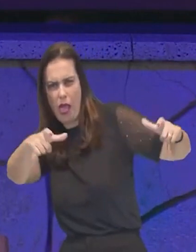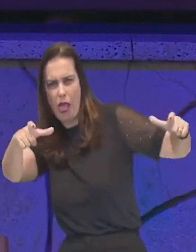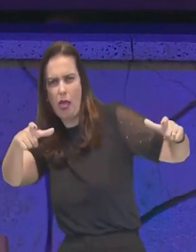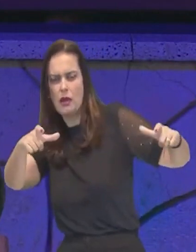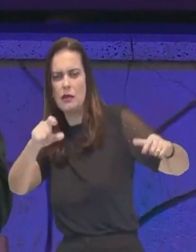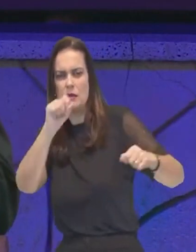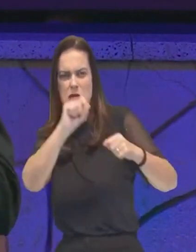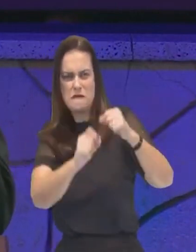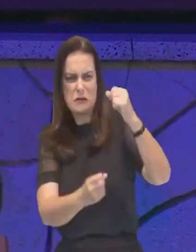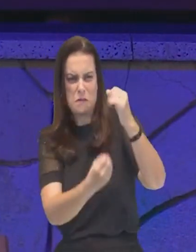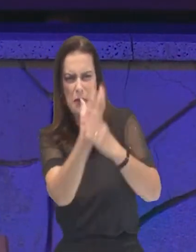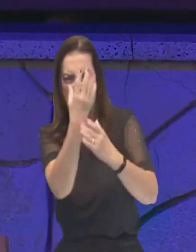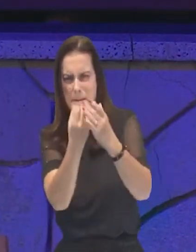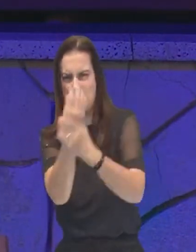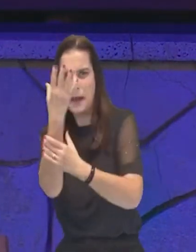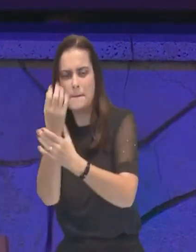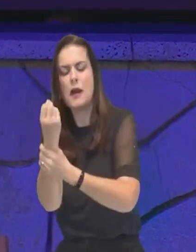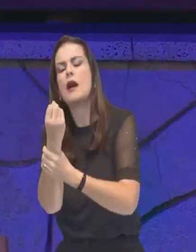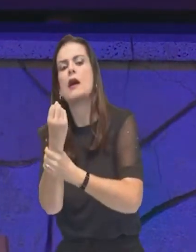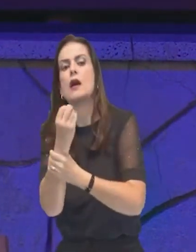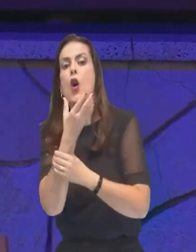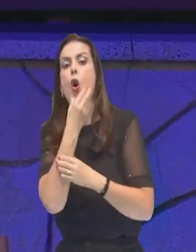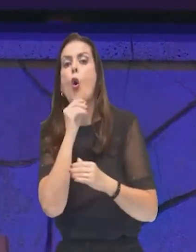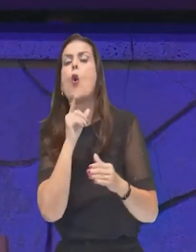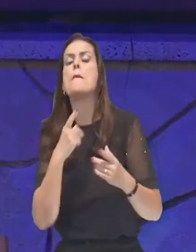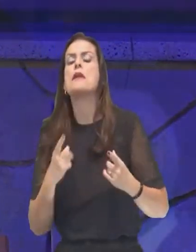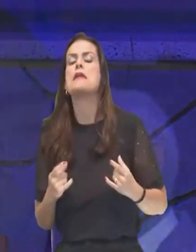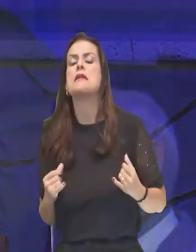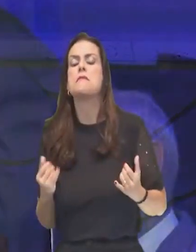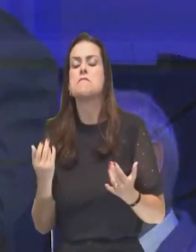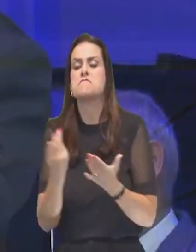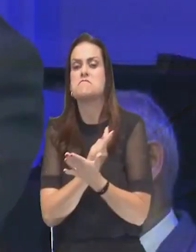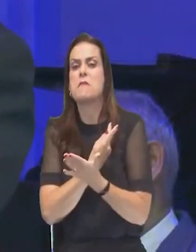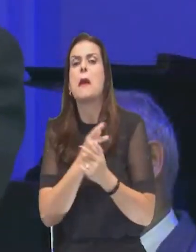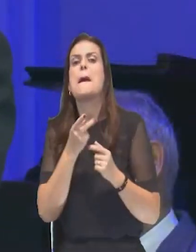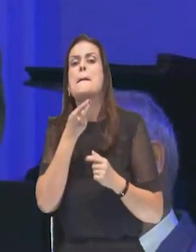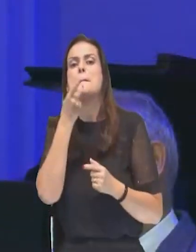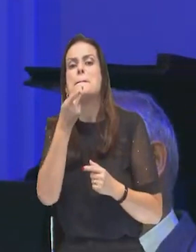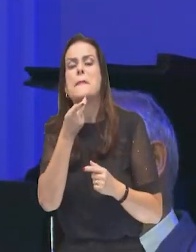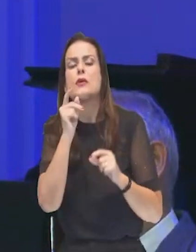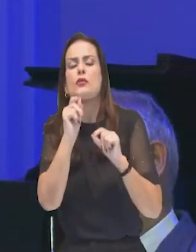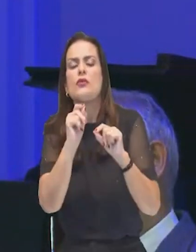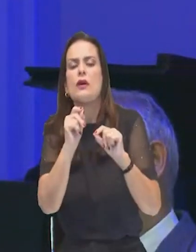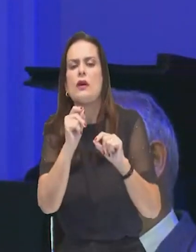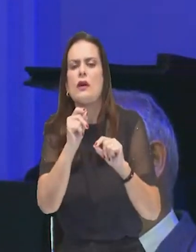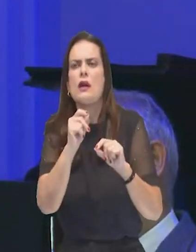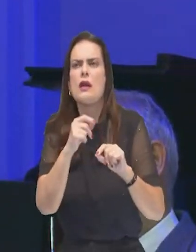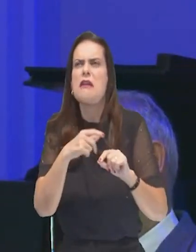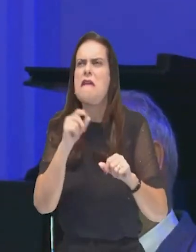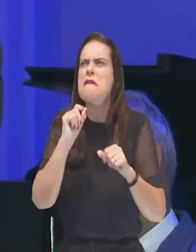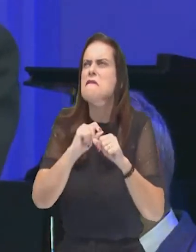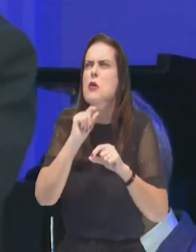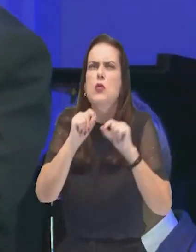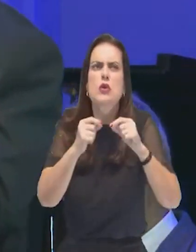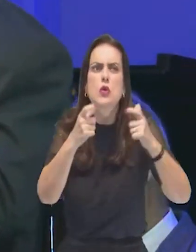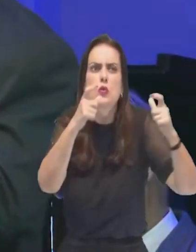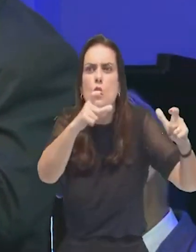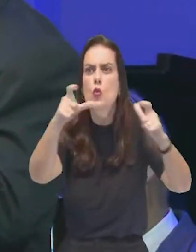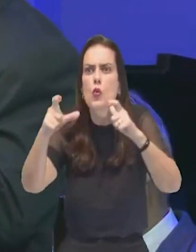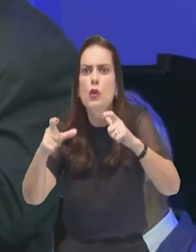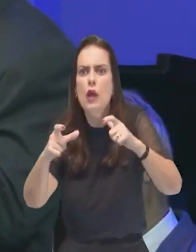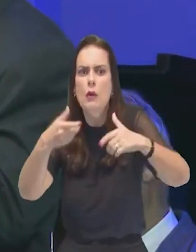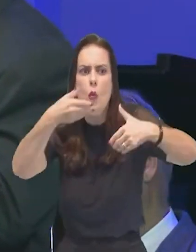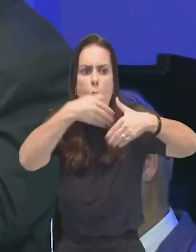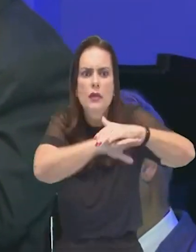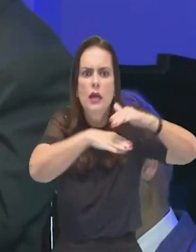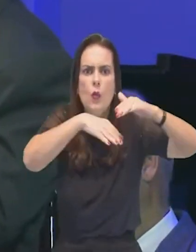muito. Orgulhoso, o homem rico perguntava então o que poderia fazer, pois ele não tinha mais espaço em seus